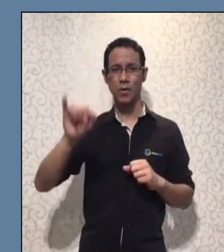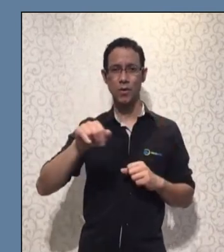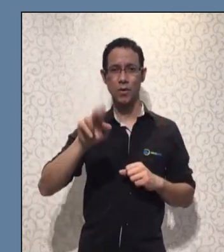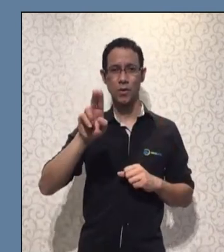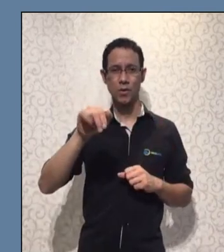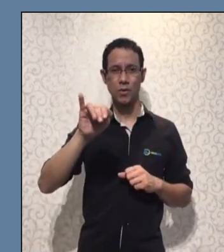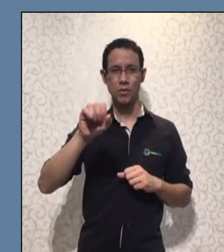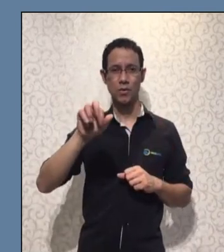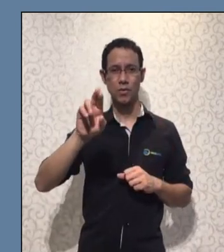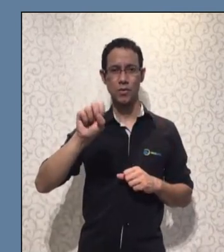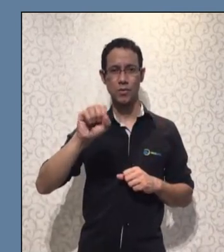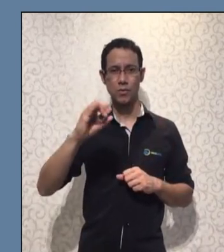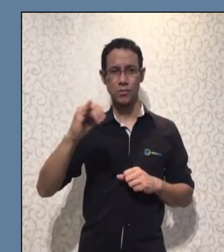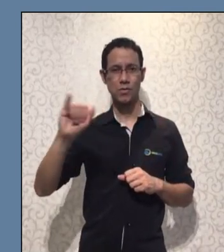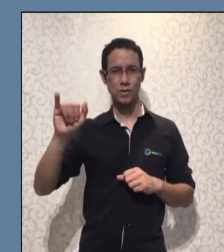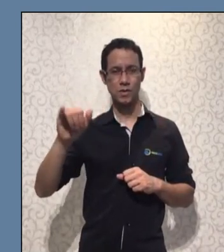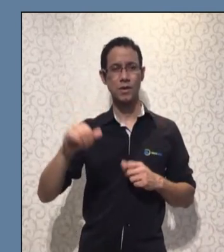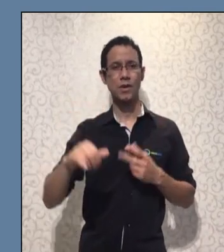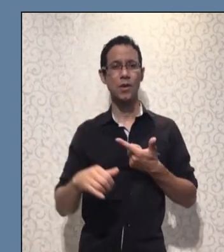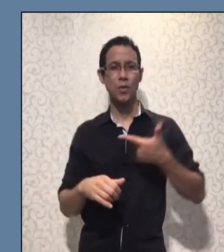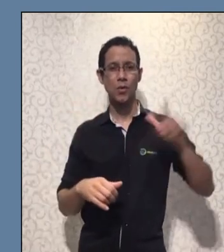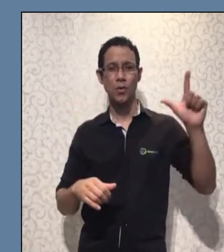o autorretrato do Chagall,